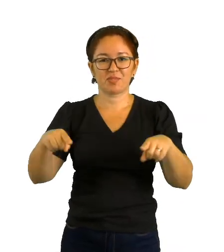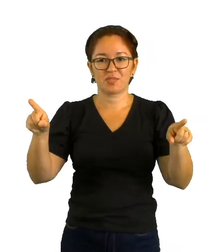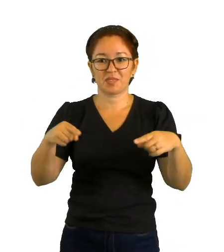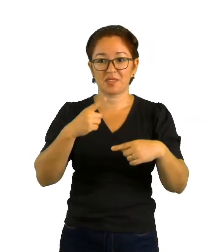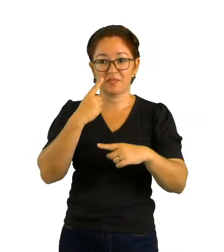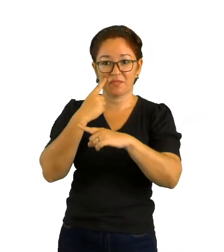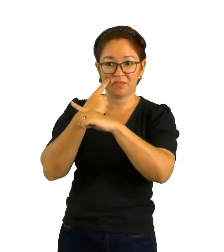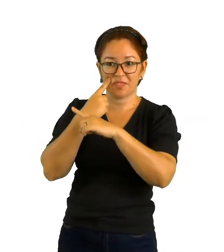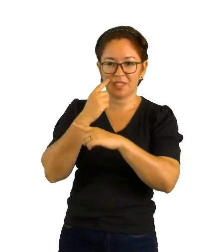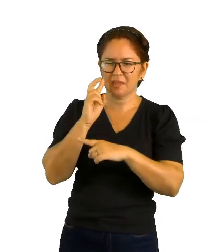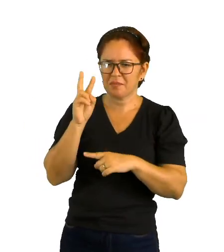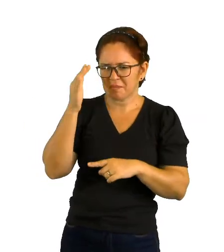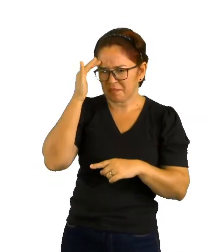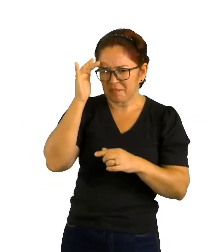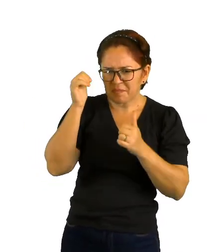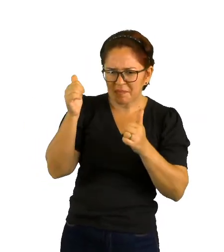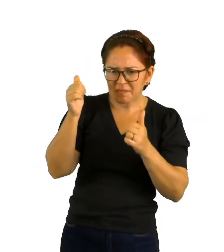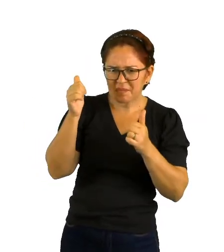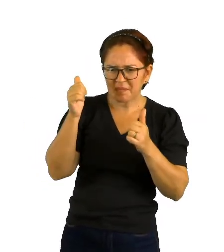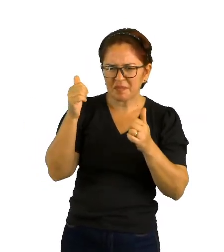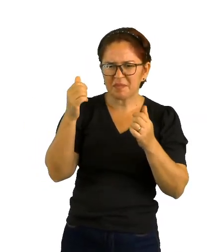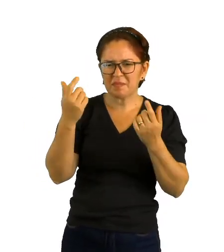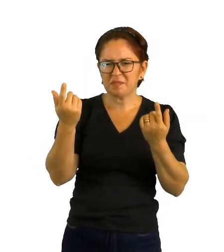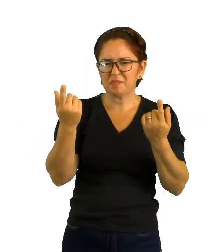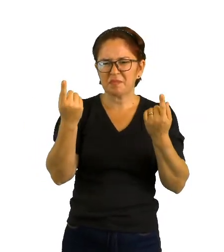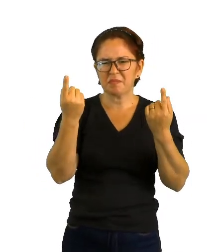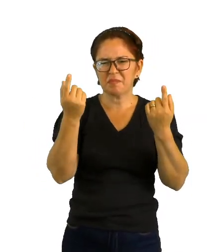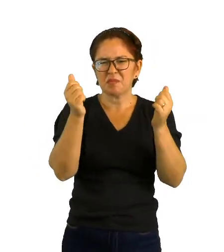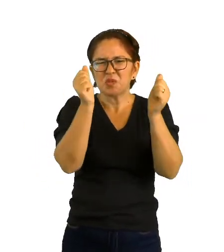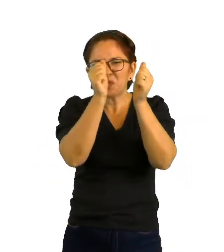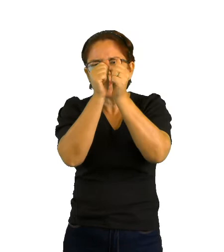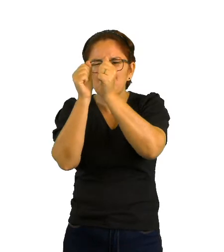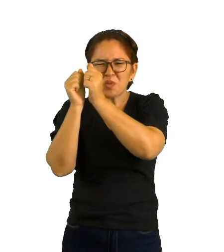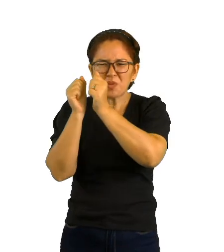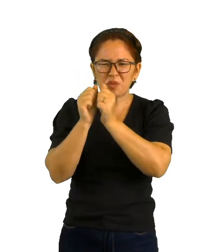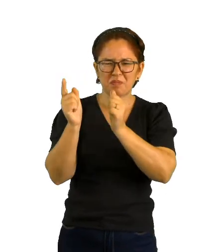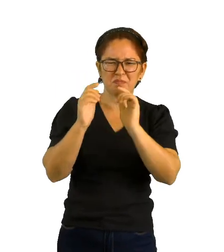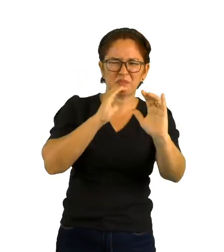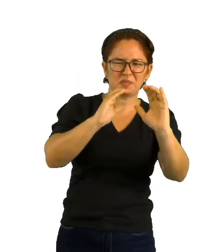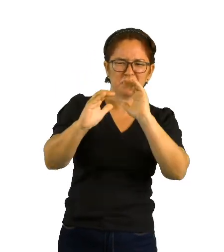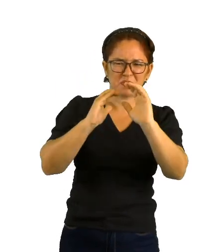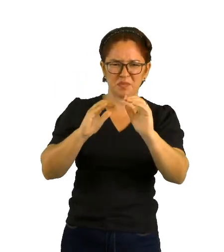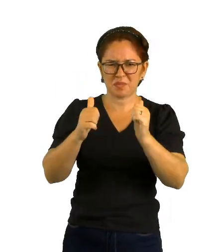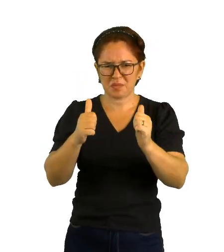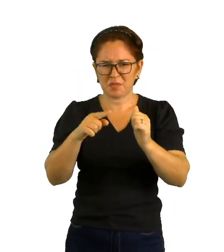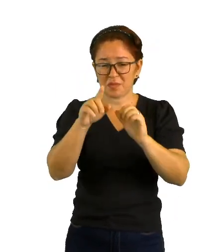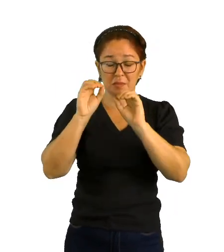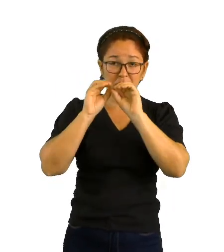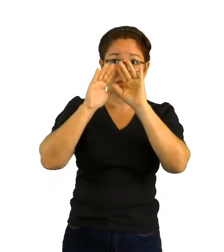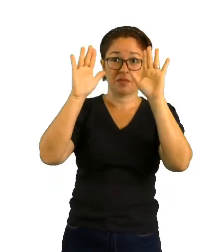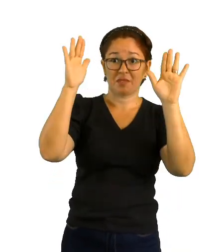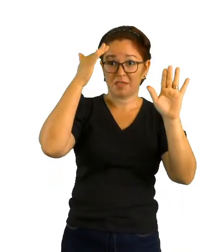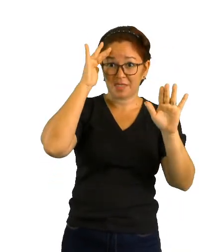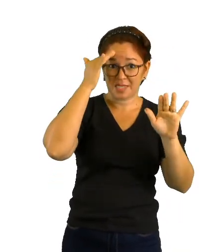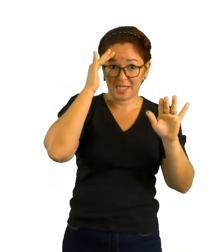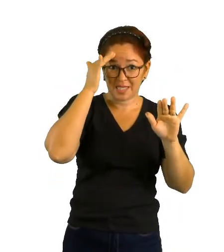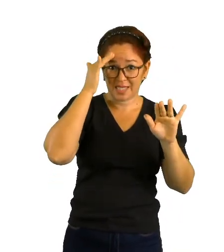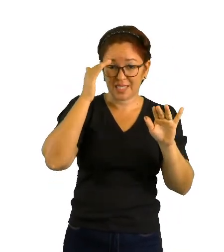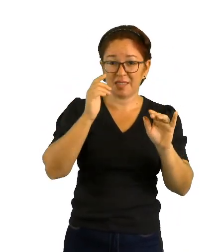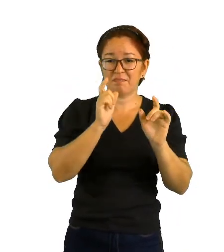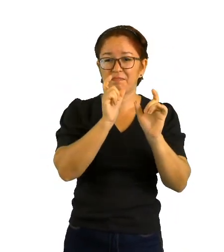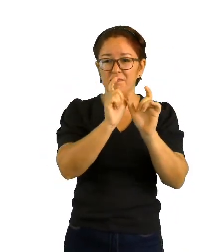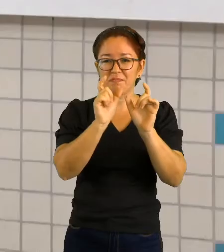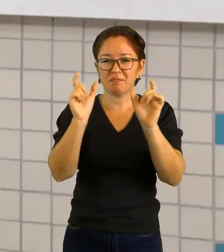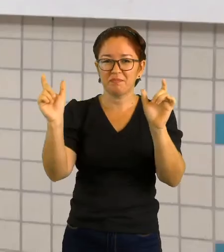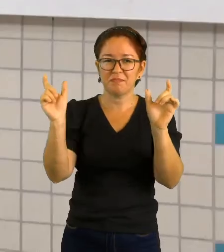entender? Houve comunicação na escrita da Fava? Houve ou não? Sim, houve